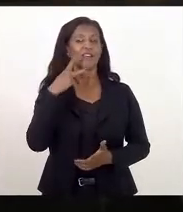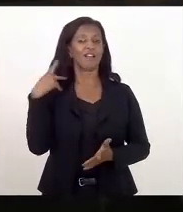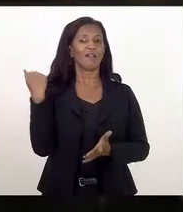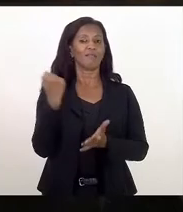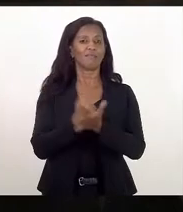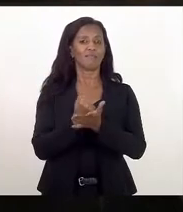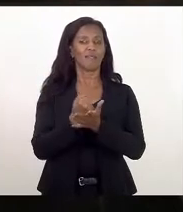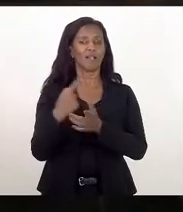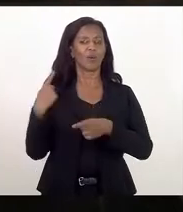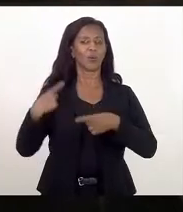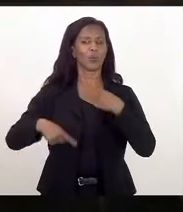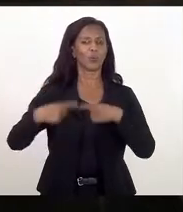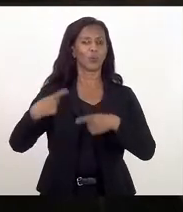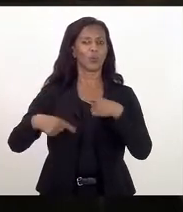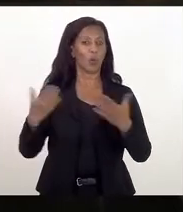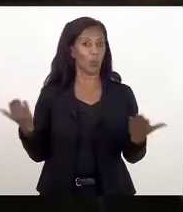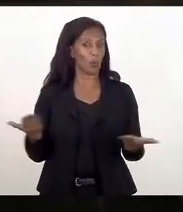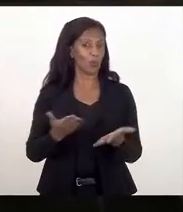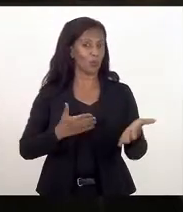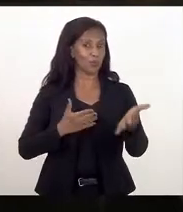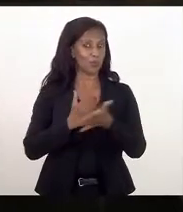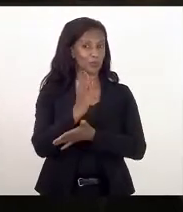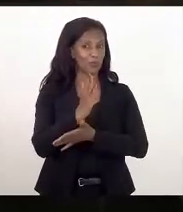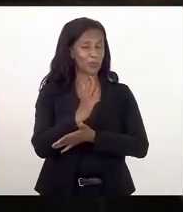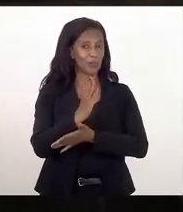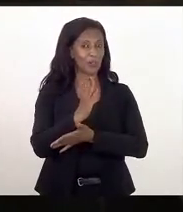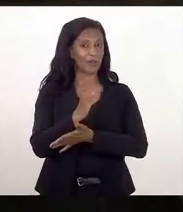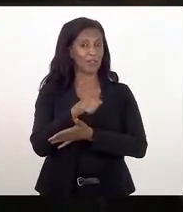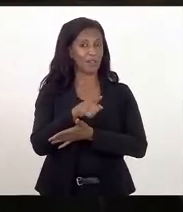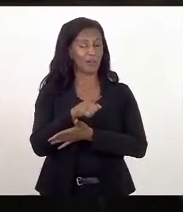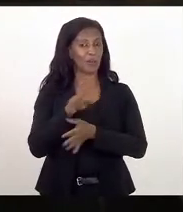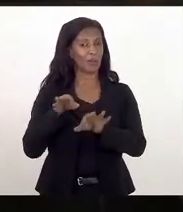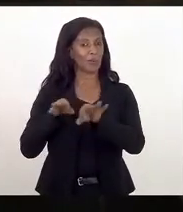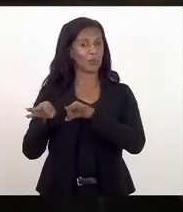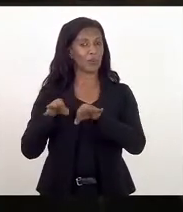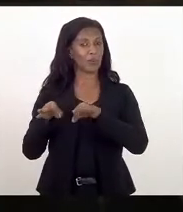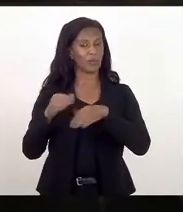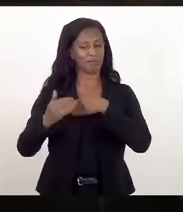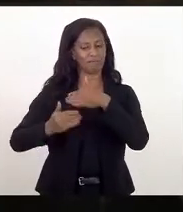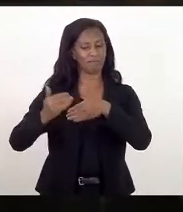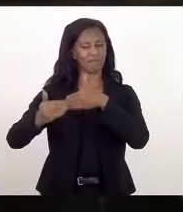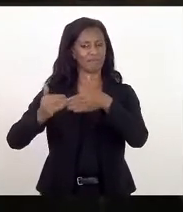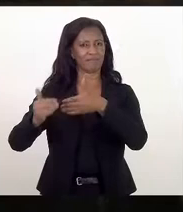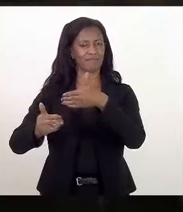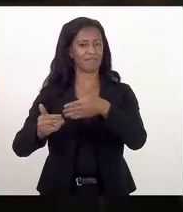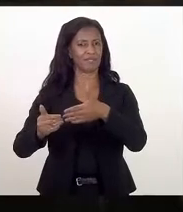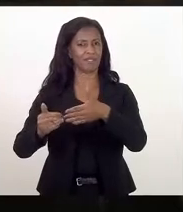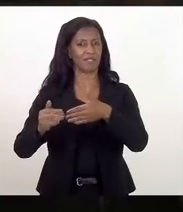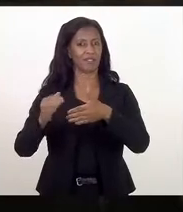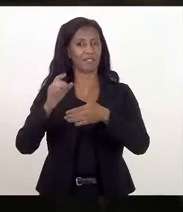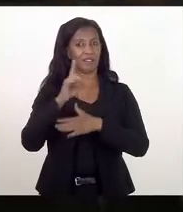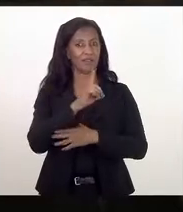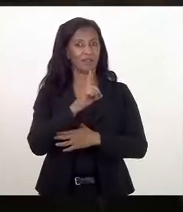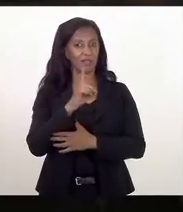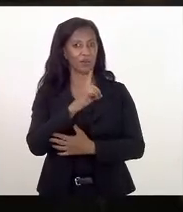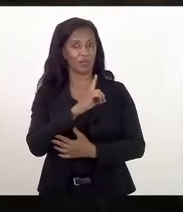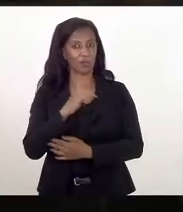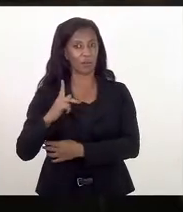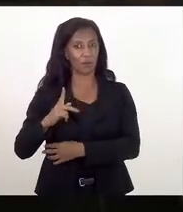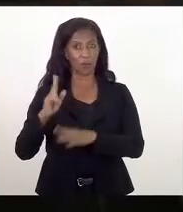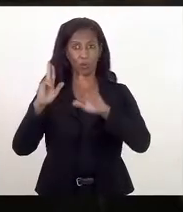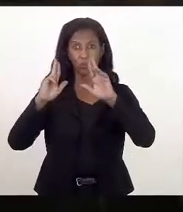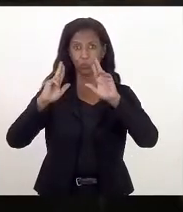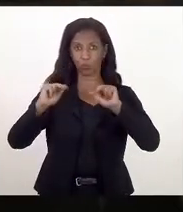debate. Hoje a gente aprova o plano de cargos e carreiras da área da Defensoria, plano que nunca existiu.